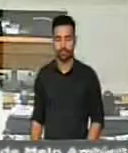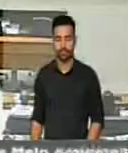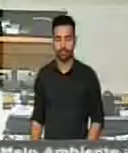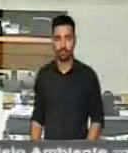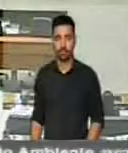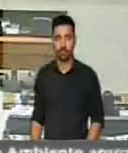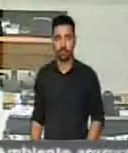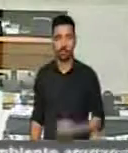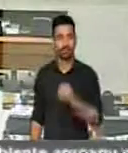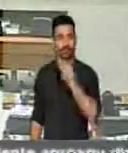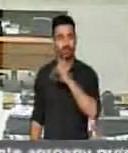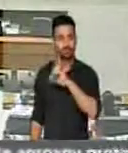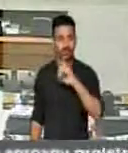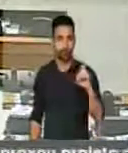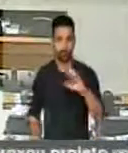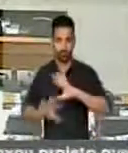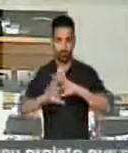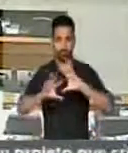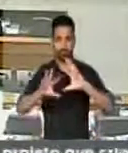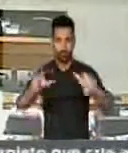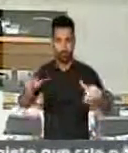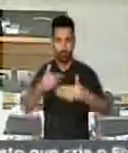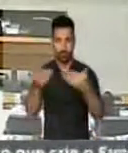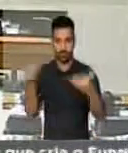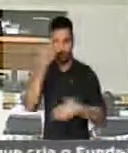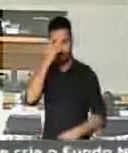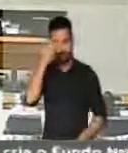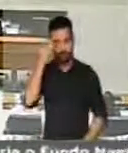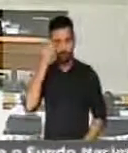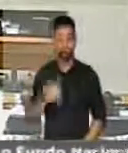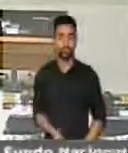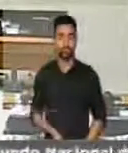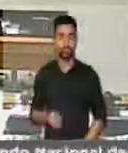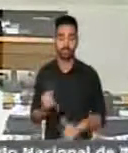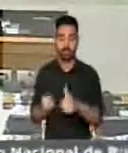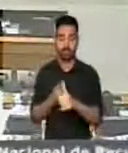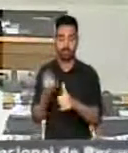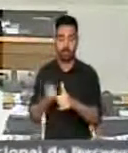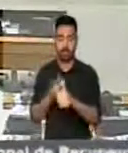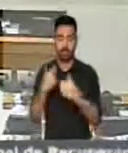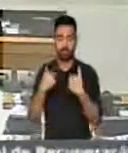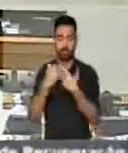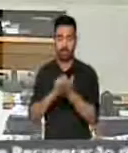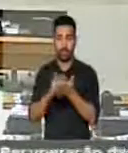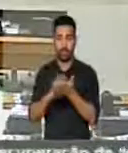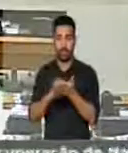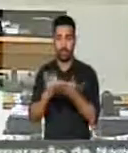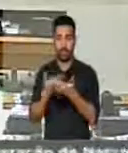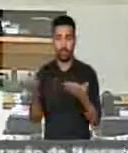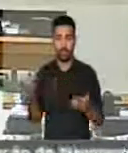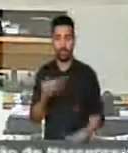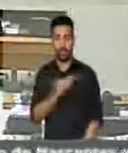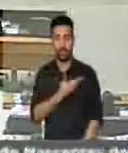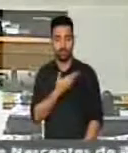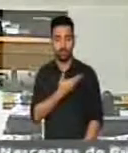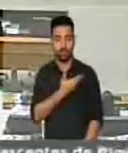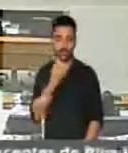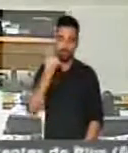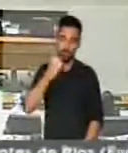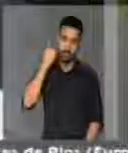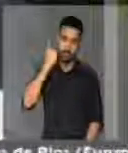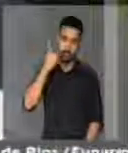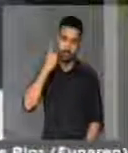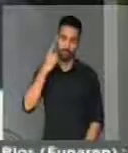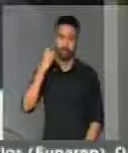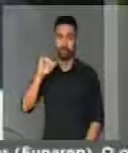Muito bom dia a todas as senhoras, todos os senhores. Primeiramente, já quero parabenizar os meus colegas, deputado